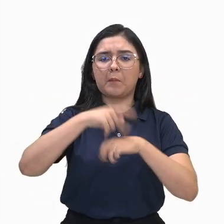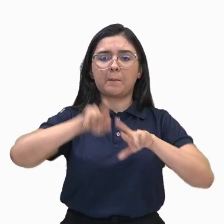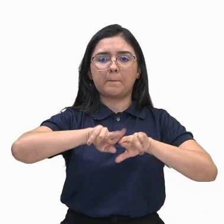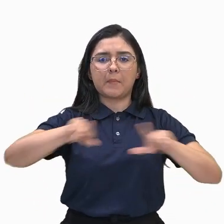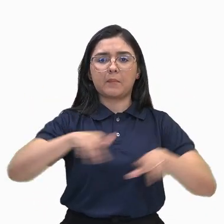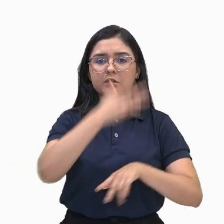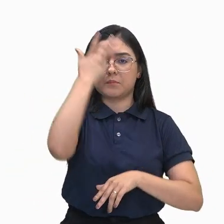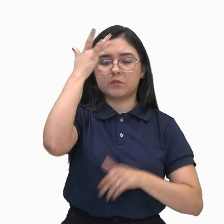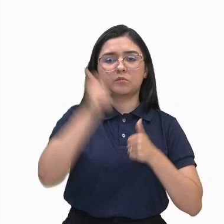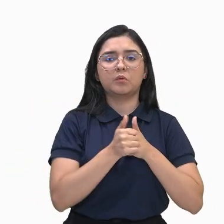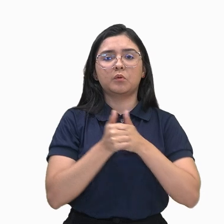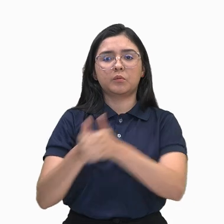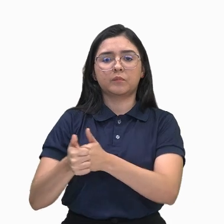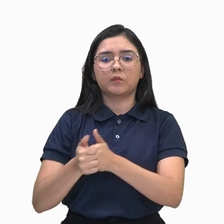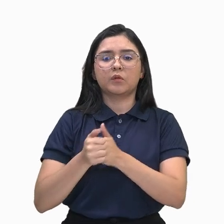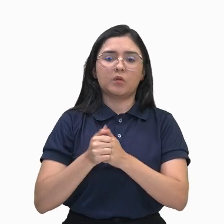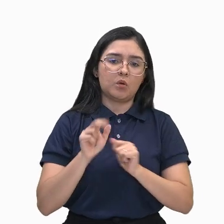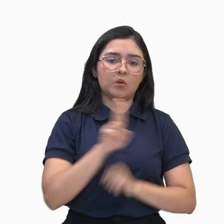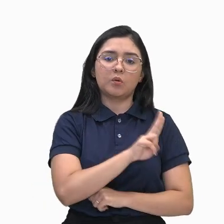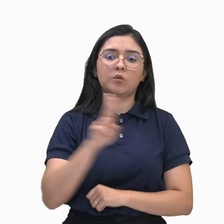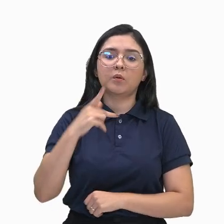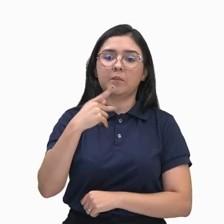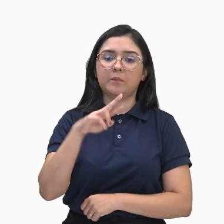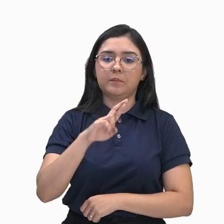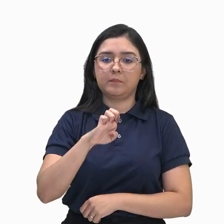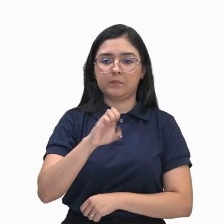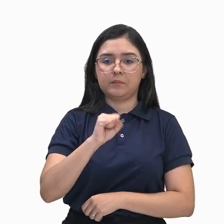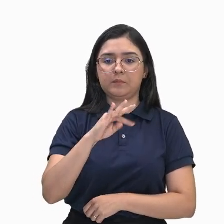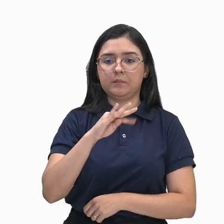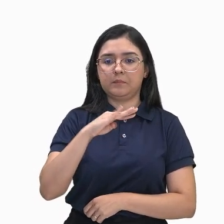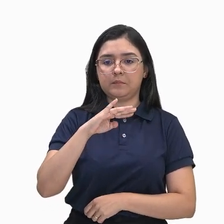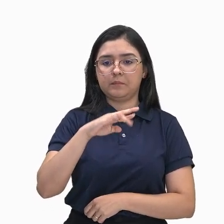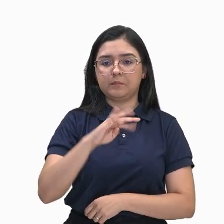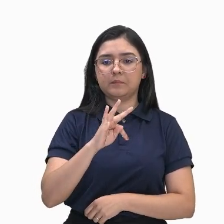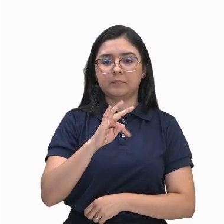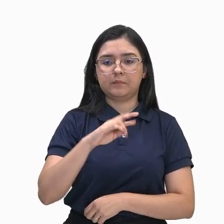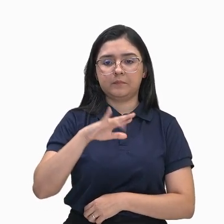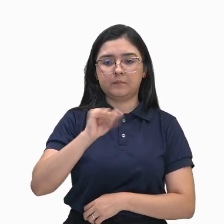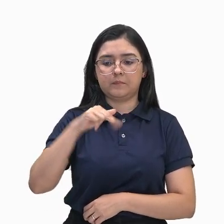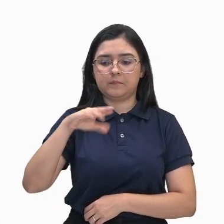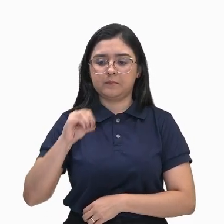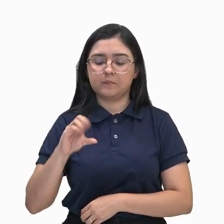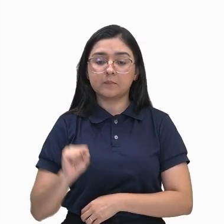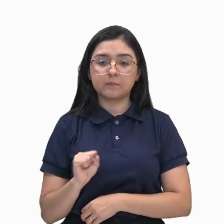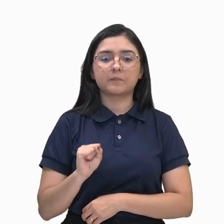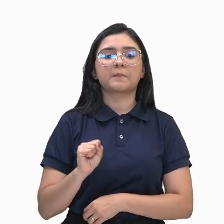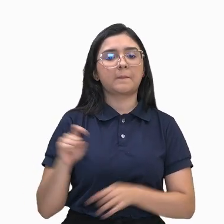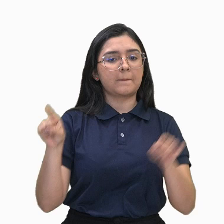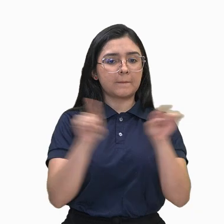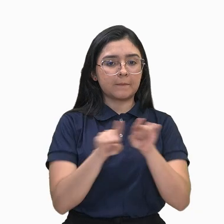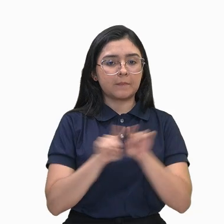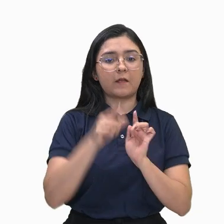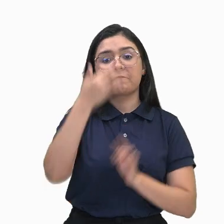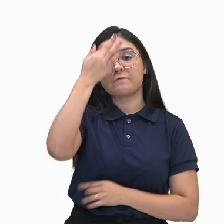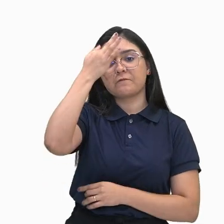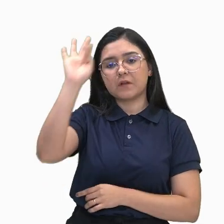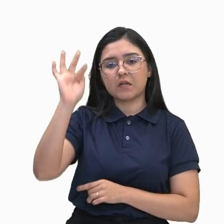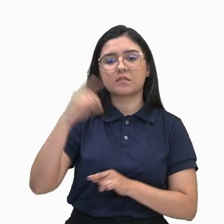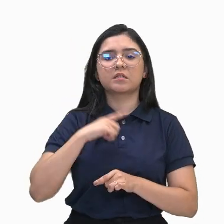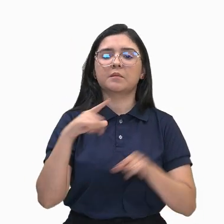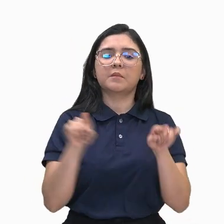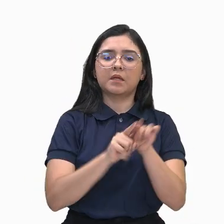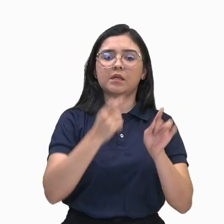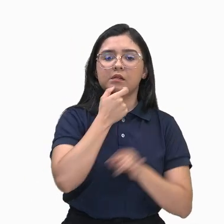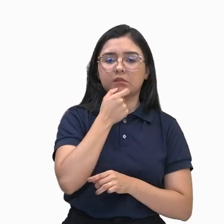foram chamados de presbiterianos, na França, huguenotes, e na Inglaterra, de puritano. Uma das bases, galera, da